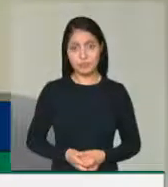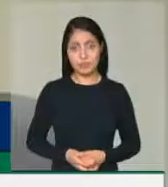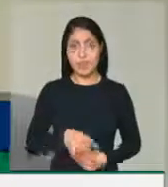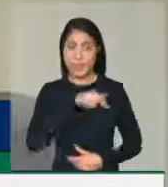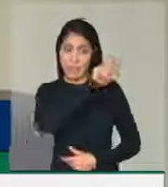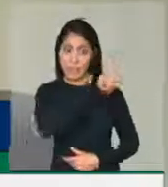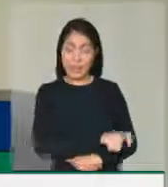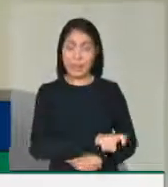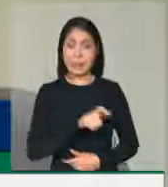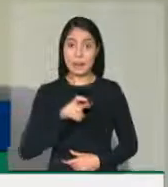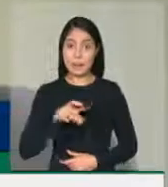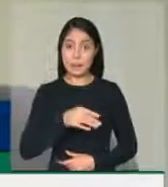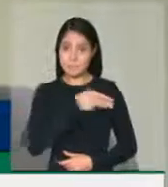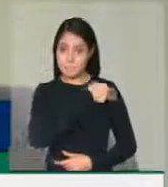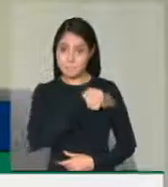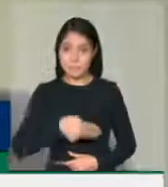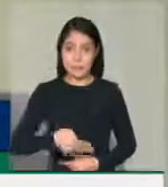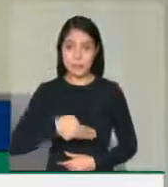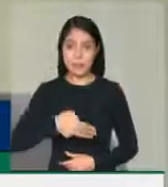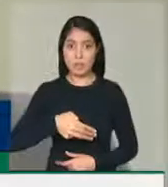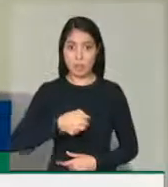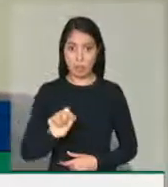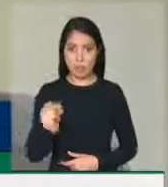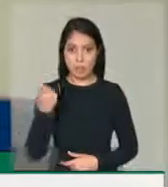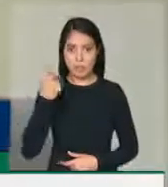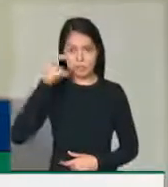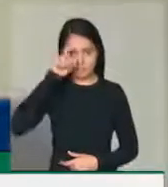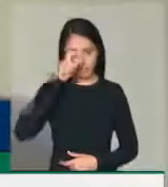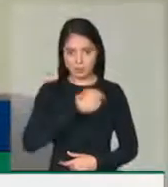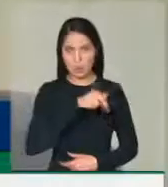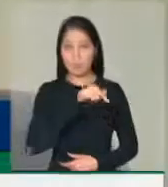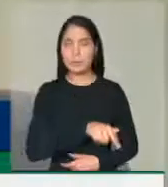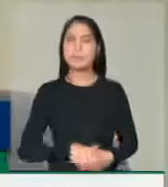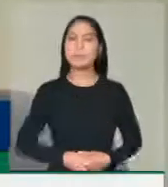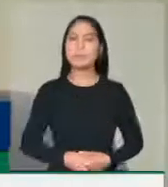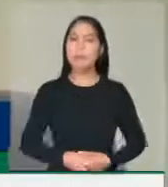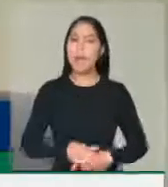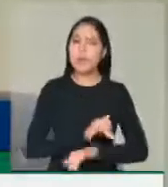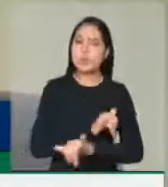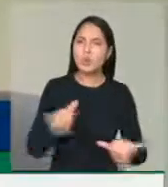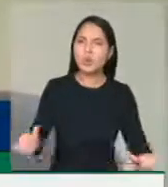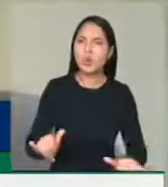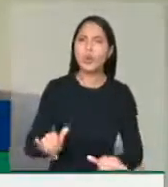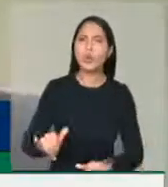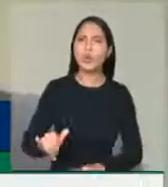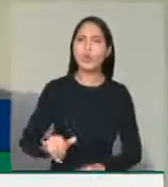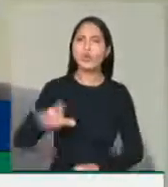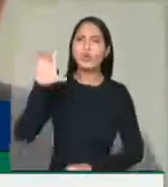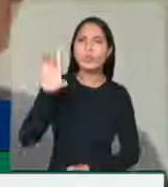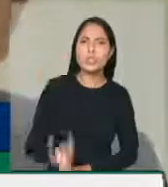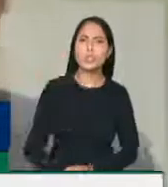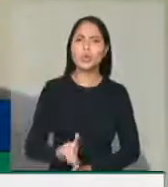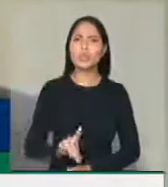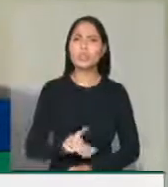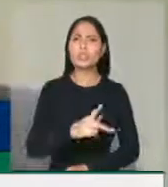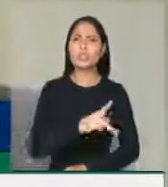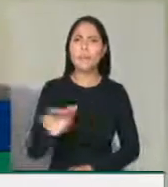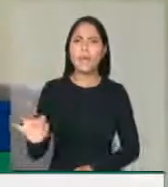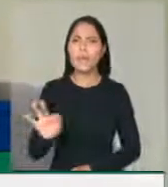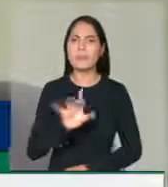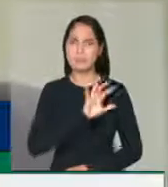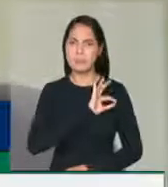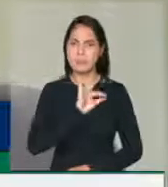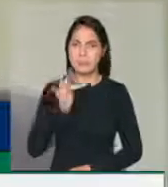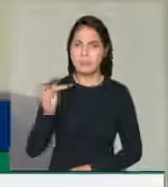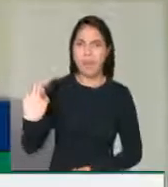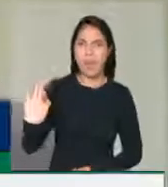havia nenhuma justificativa por parte do presidente da exoneração do ex-diretor e aí logo depois o